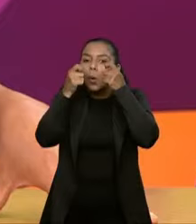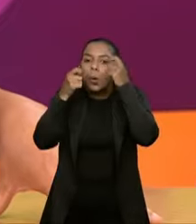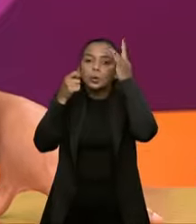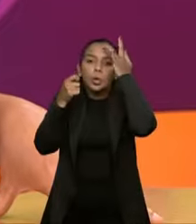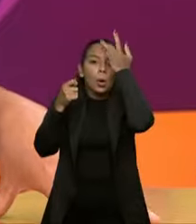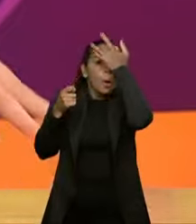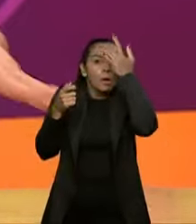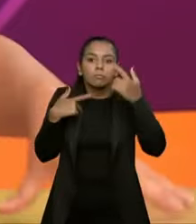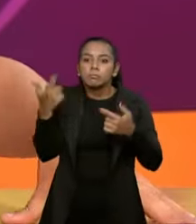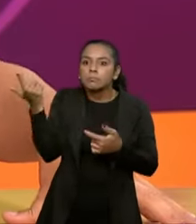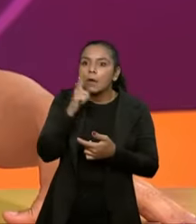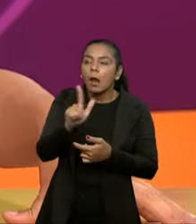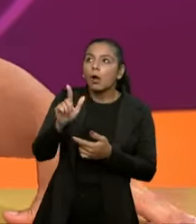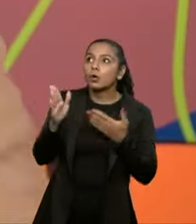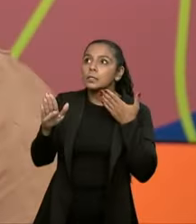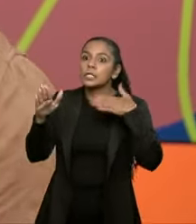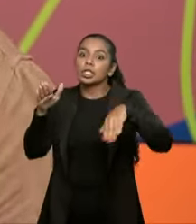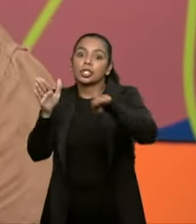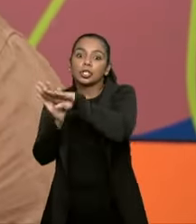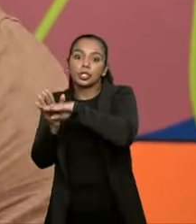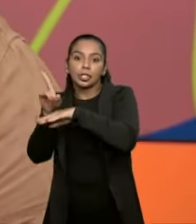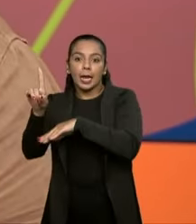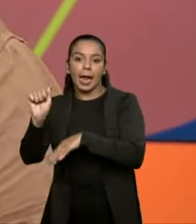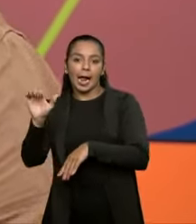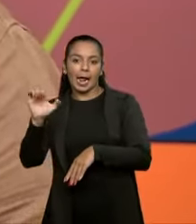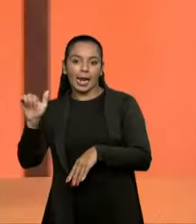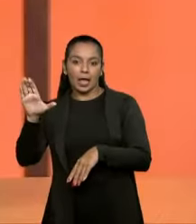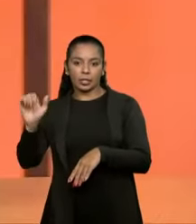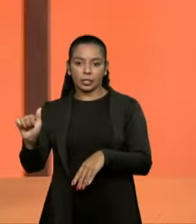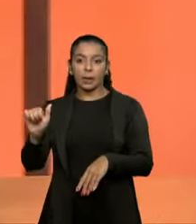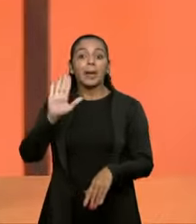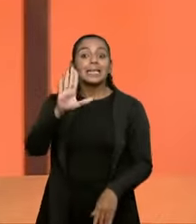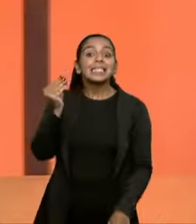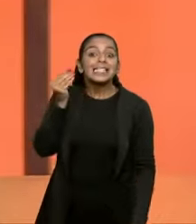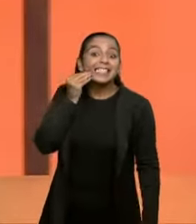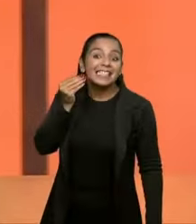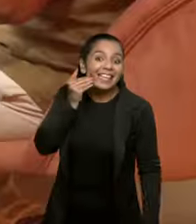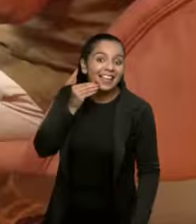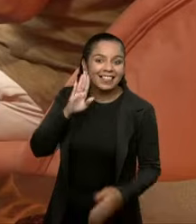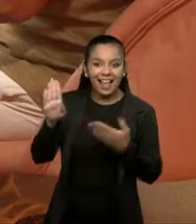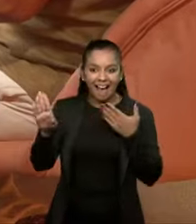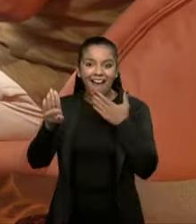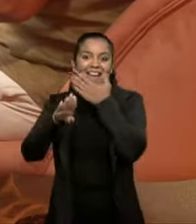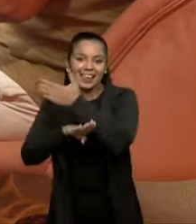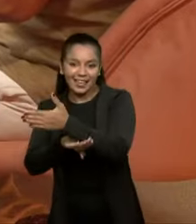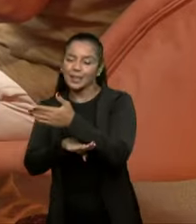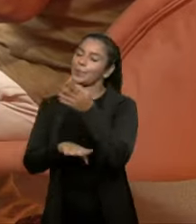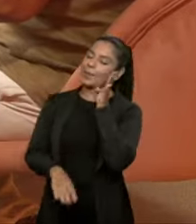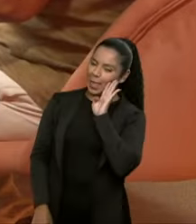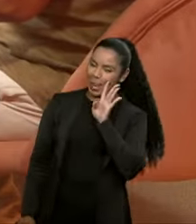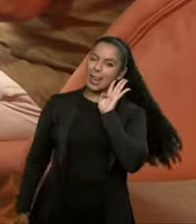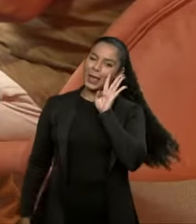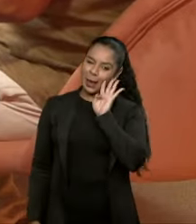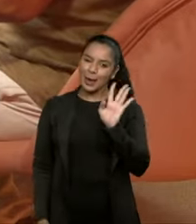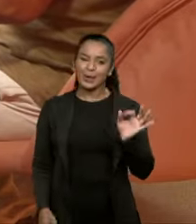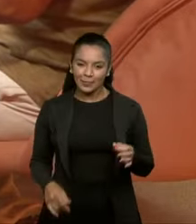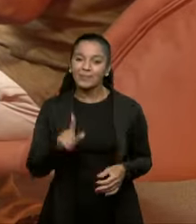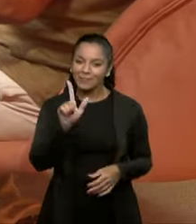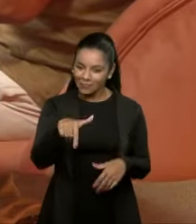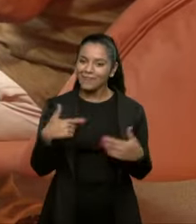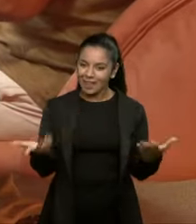conseguir chegar lá. E tá tudo bem. Se no meio do caminho eu voltar... Mas tentar chegar é maneiro. Tentar chegar é maneiro. Claro, é caminho. É isso, entendeu? Cara, a história é o